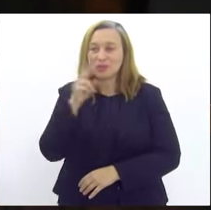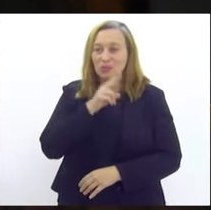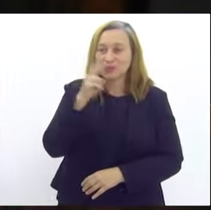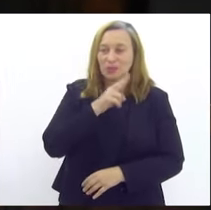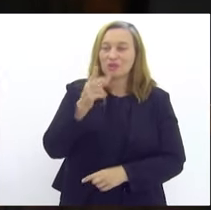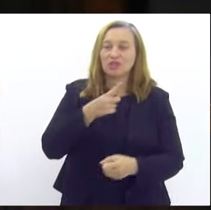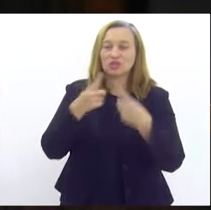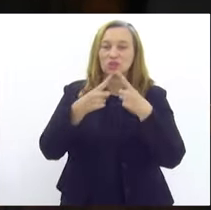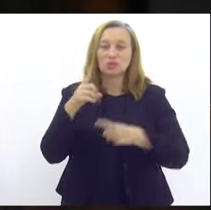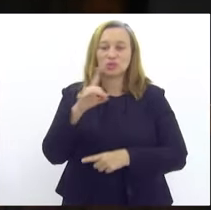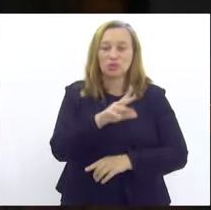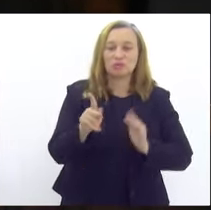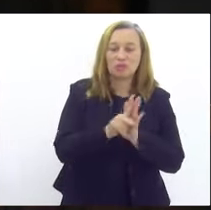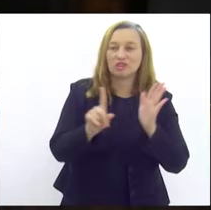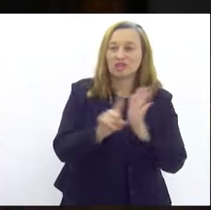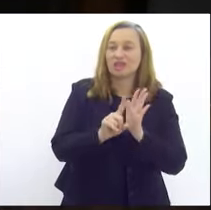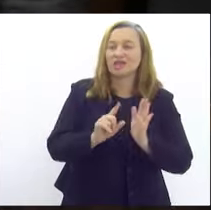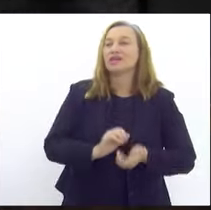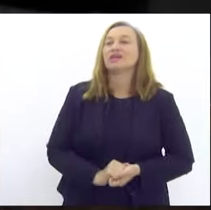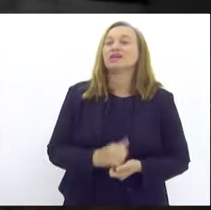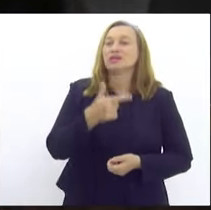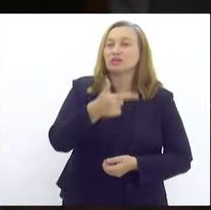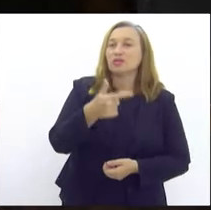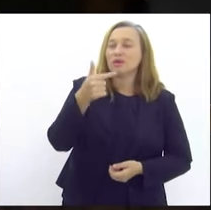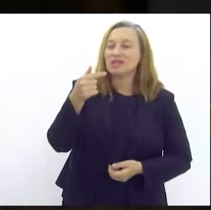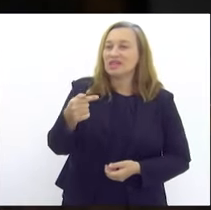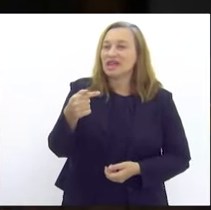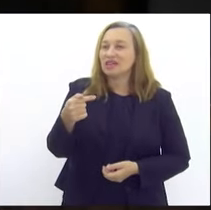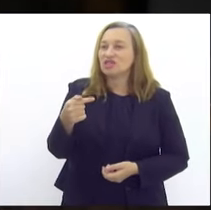em discussão única, projeto de lei número